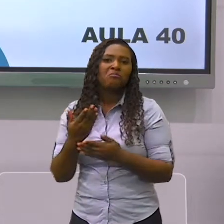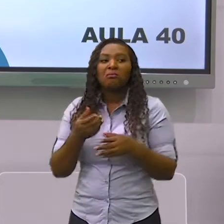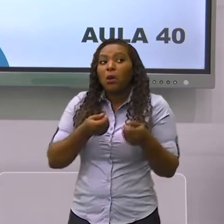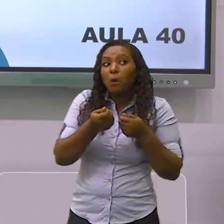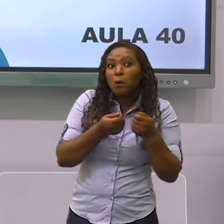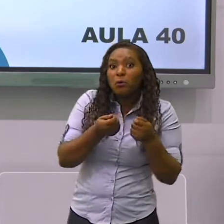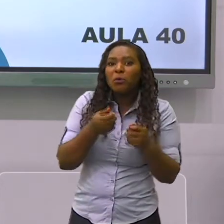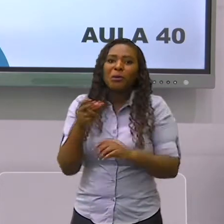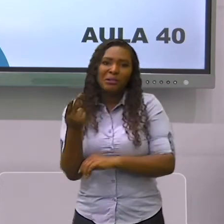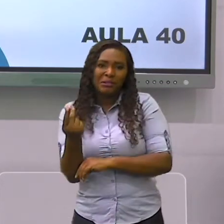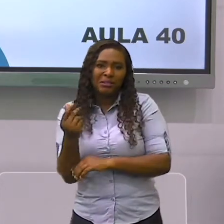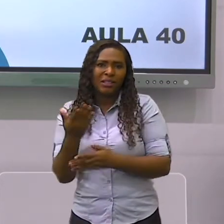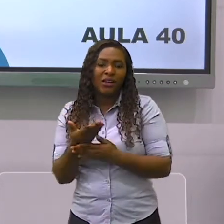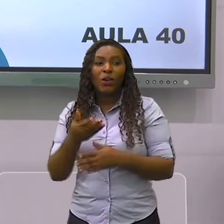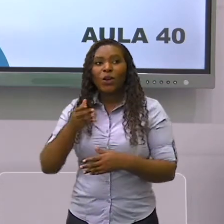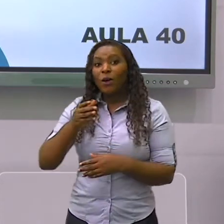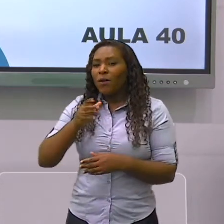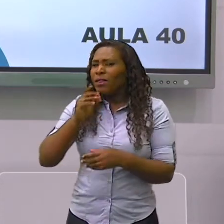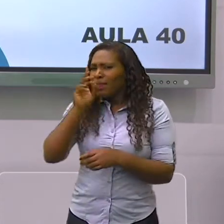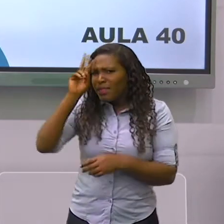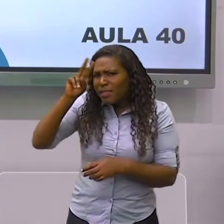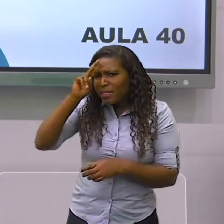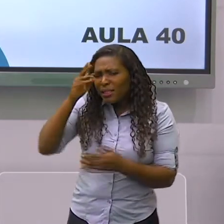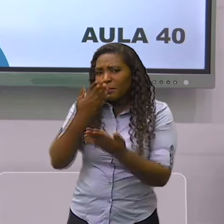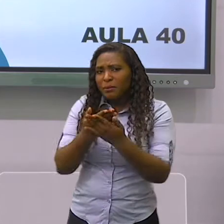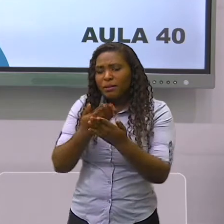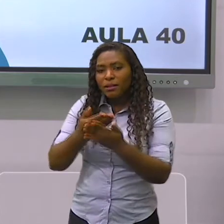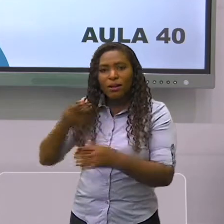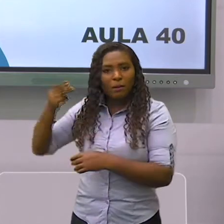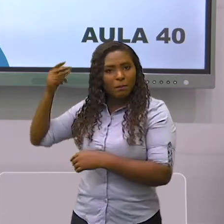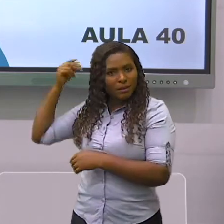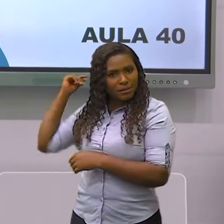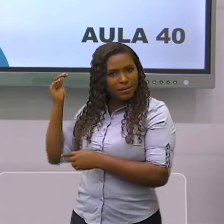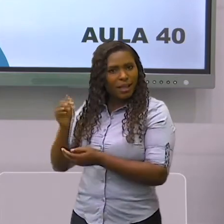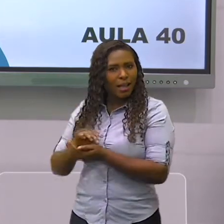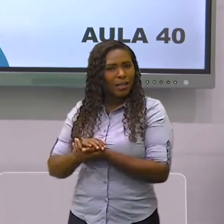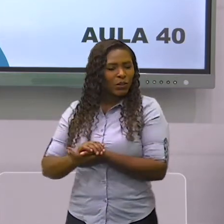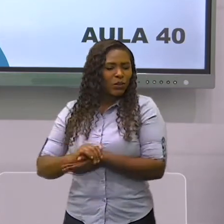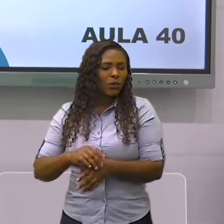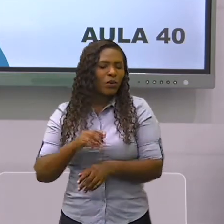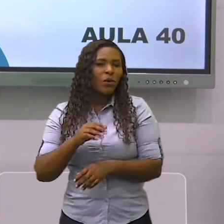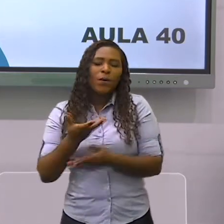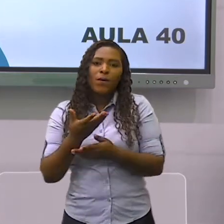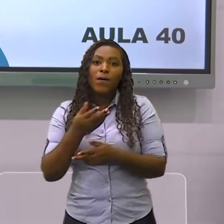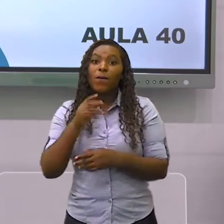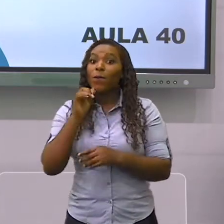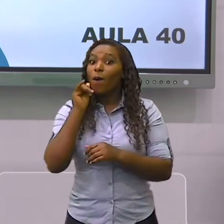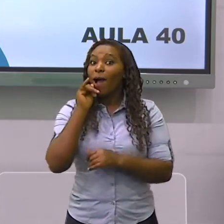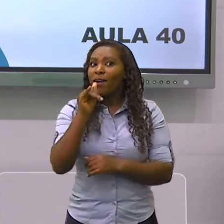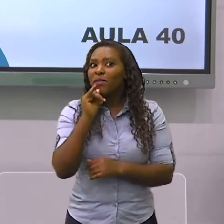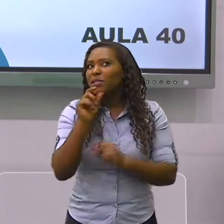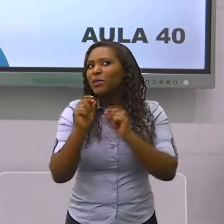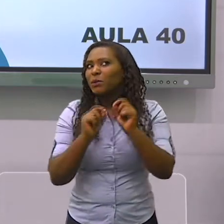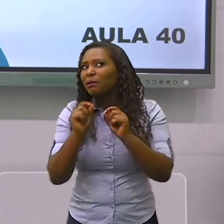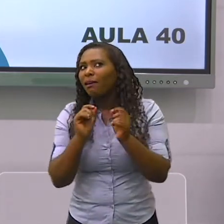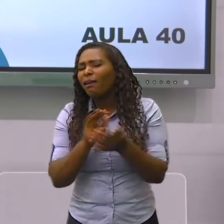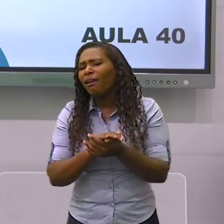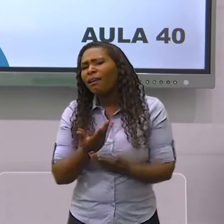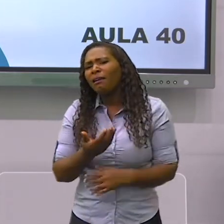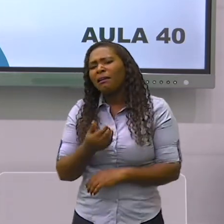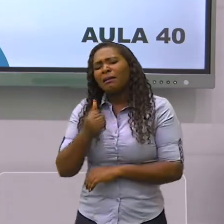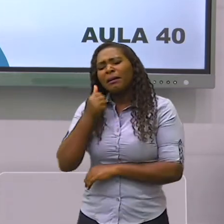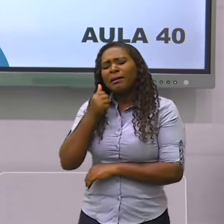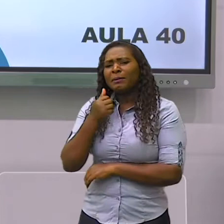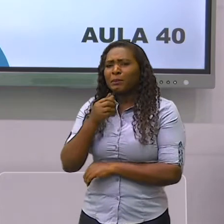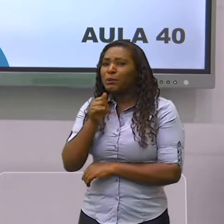pé de dinheiro, aquele pequeno ditado que as pessoas falam com seus filhos, o menino tá achando que eu tenho